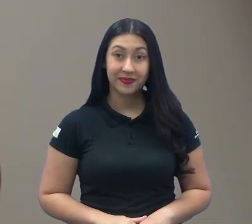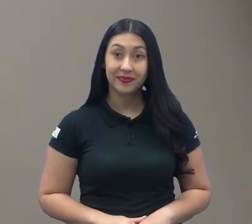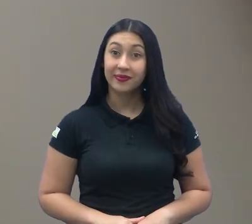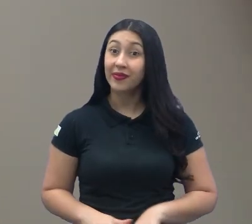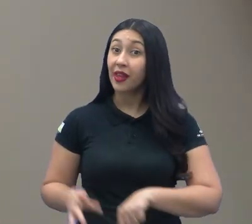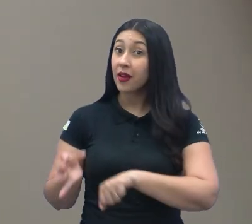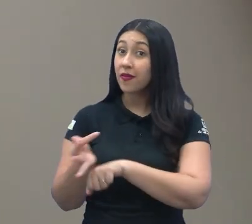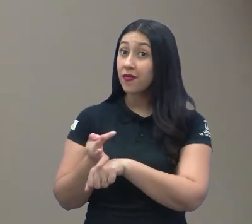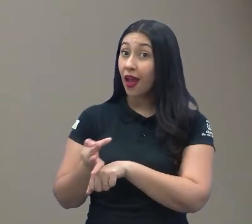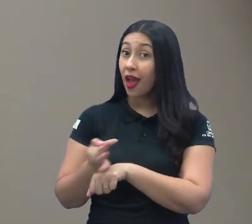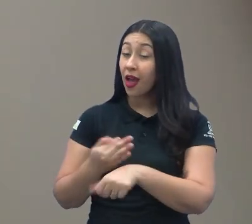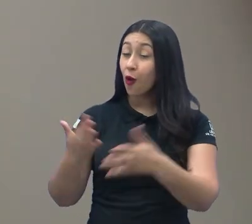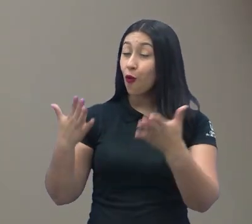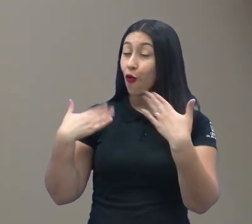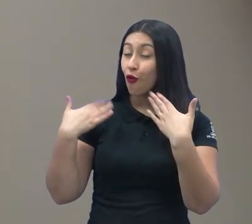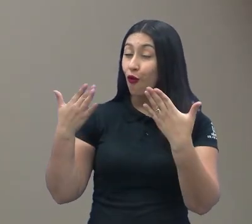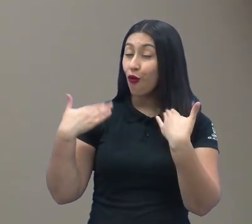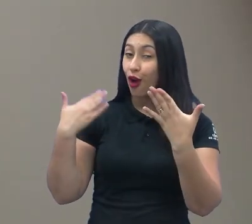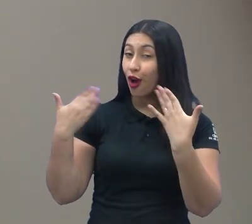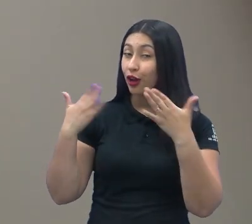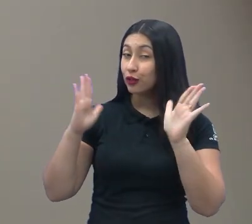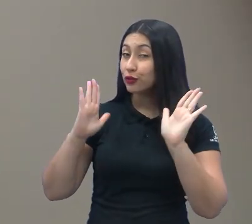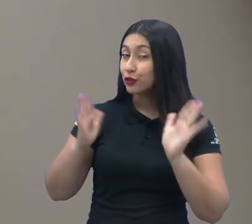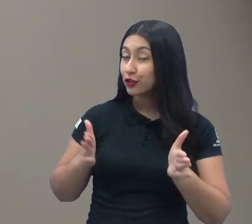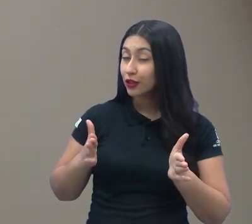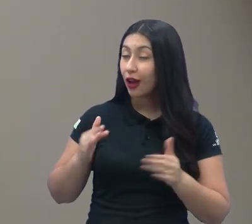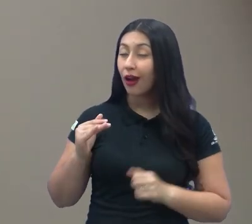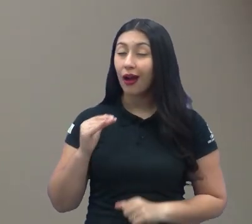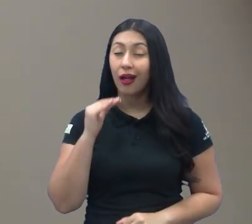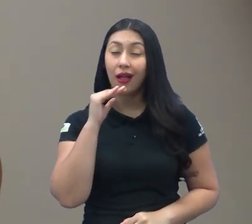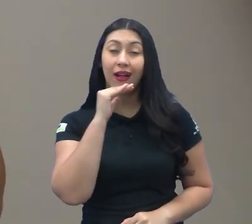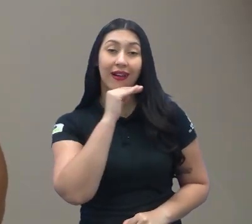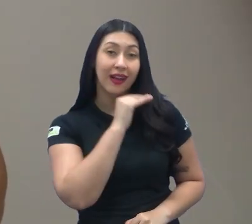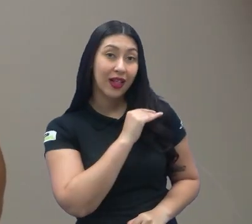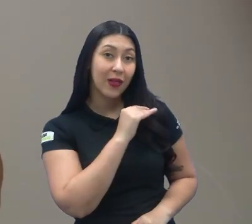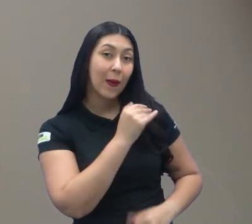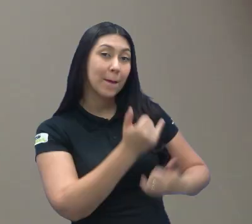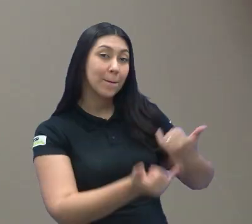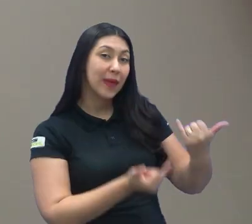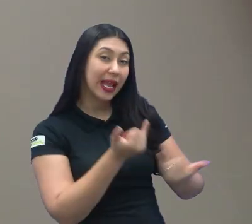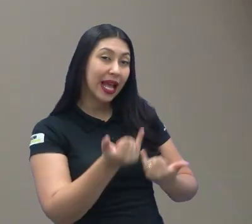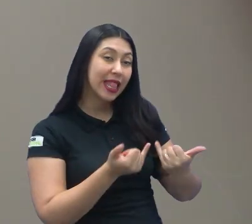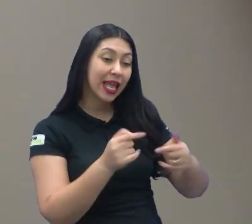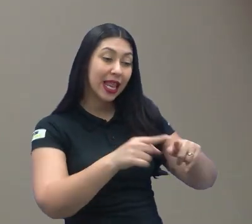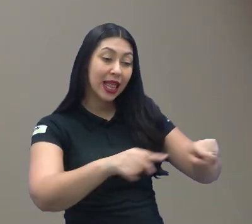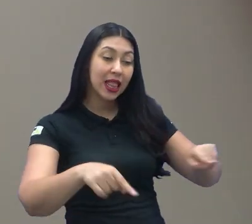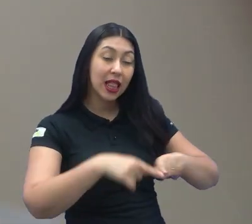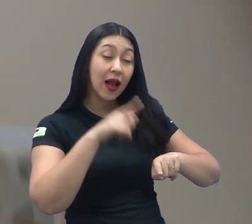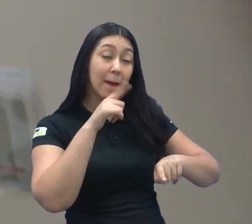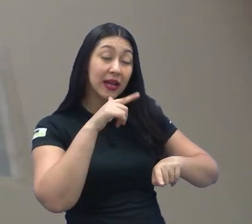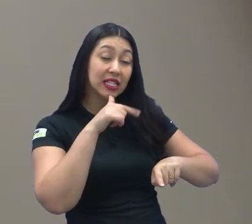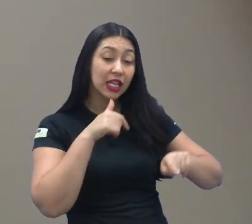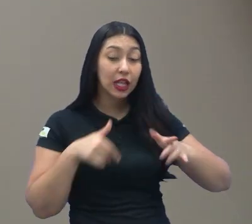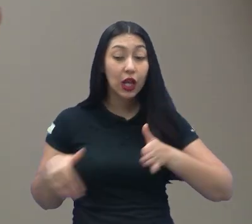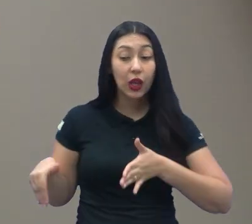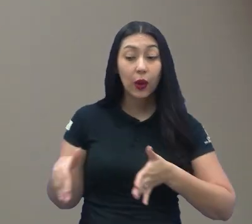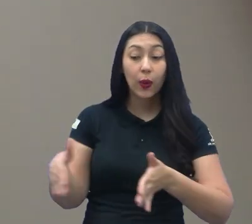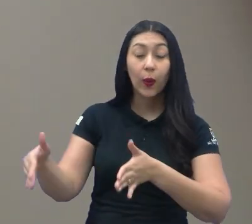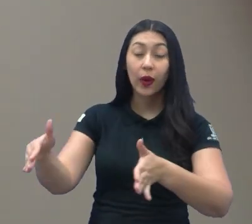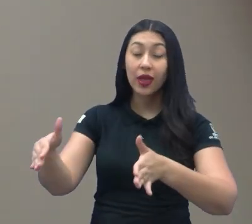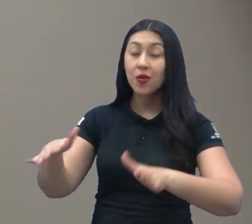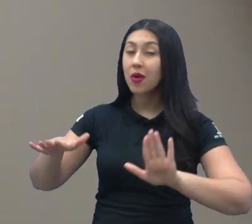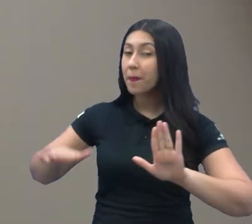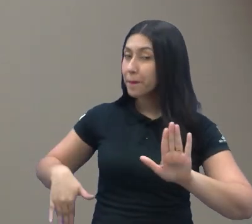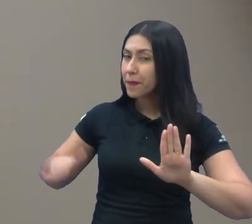Férias, o verão tá chegando, calor e brincadeiras na piscina, no rio ou na praia. Tudo parece